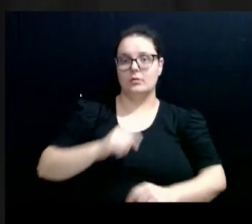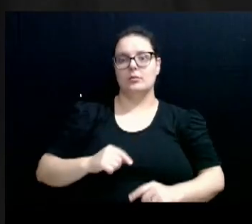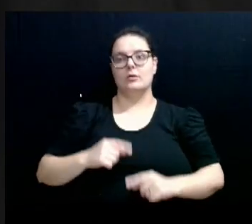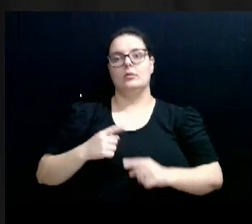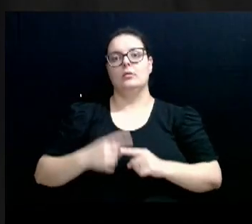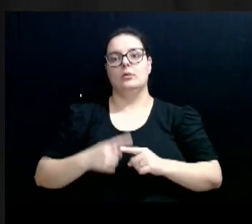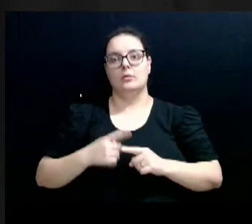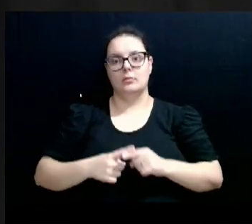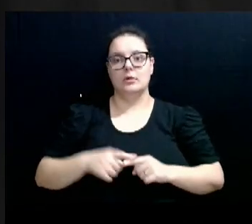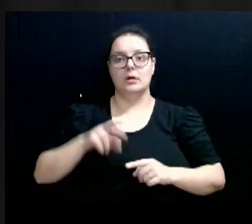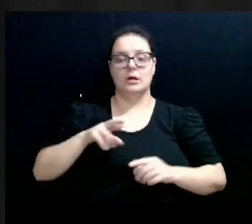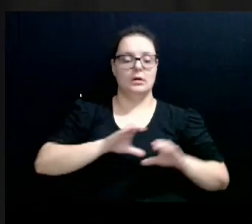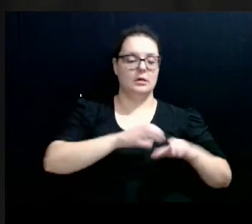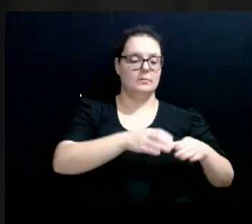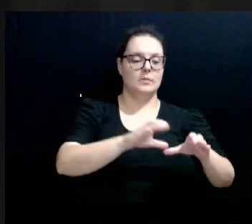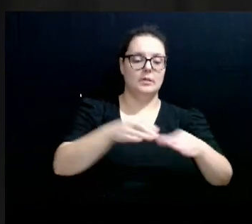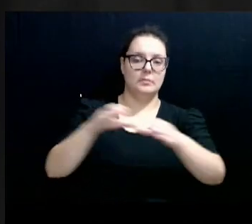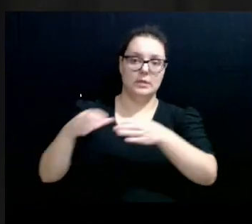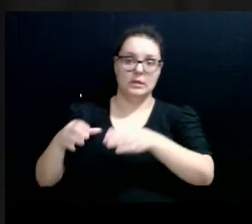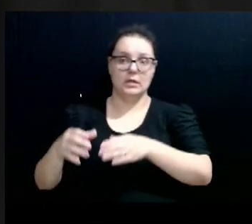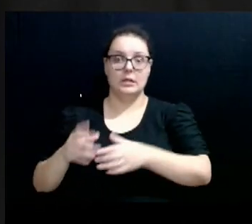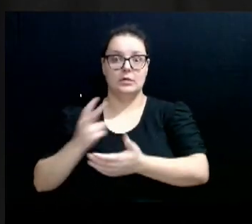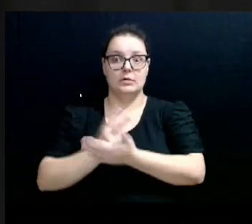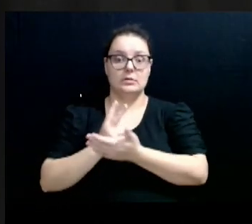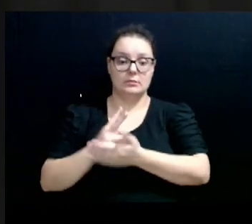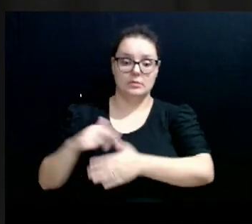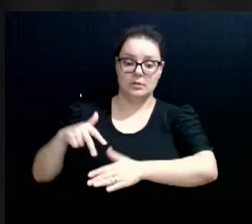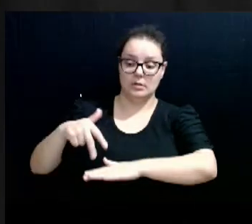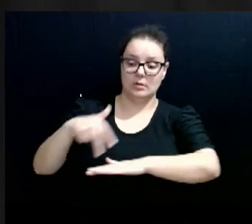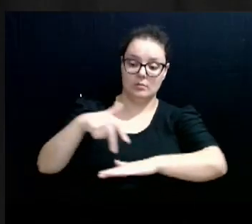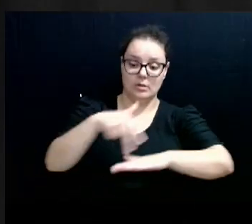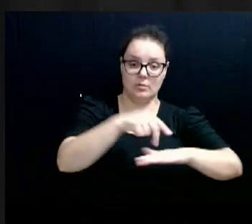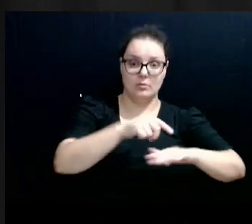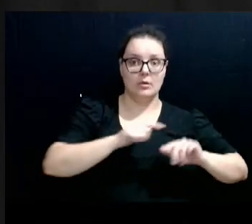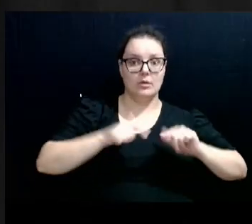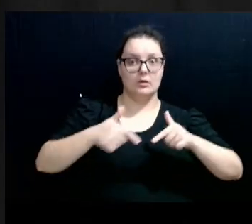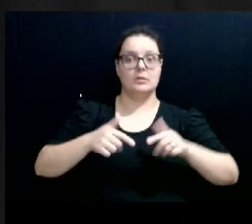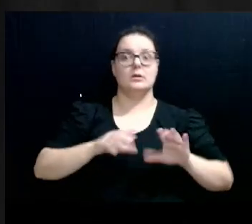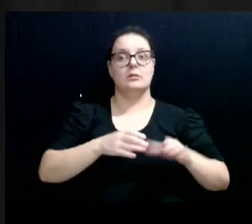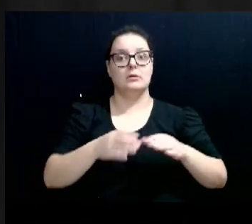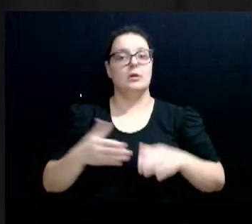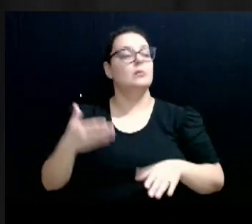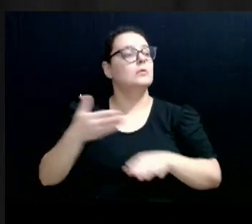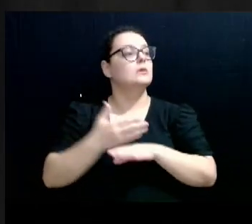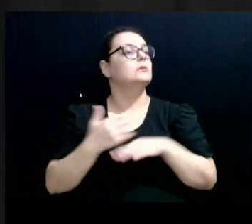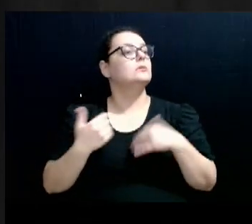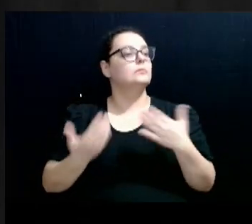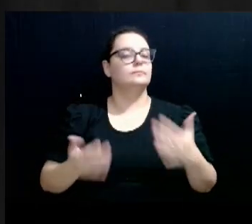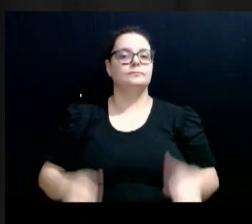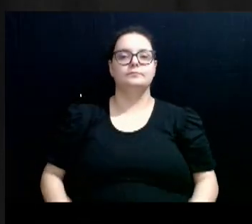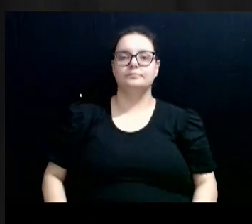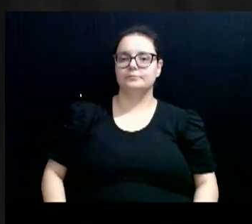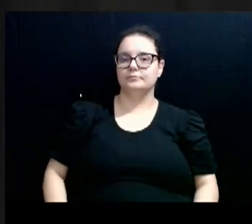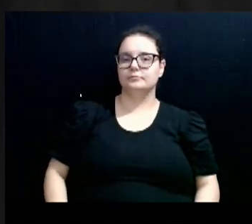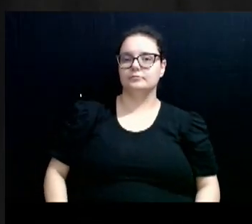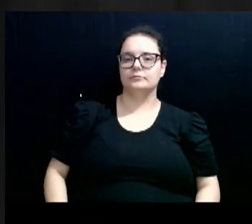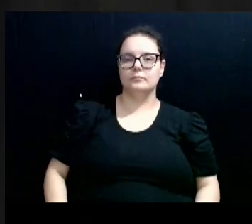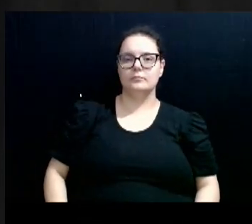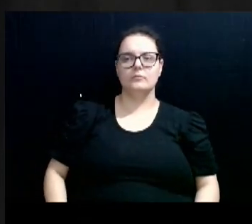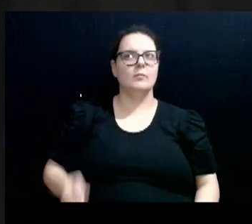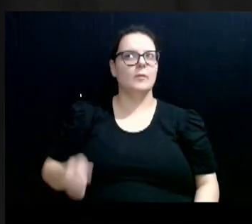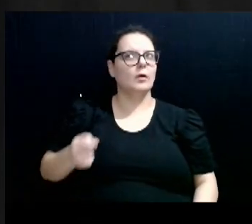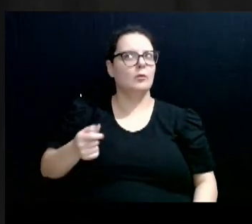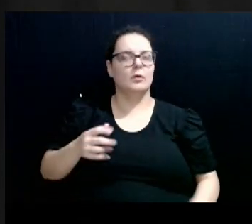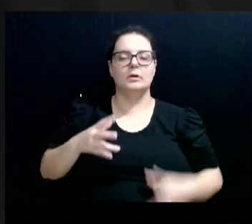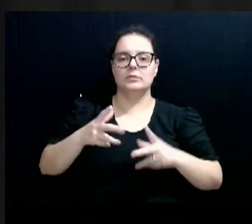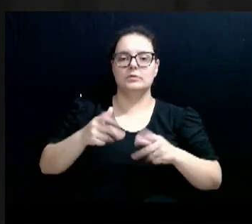fui muito ativo nas comissões. Você participou de quais? Olha, eu participei de quase todas as comissões, mas sempre o que eu